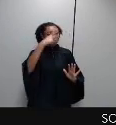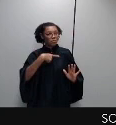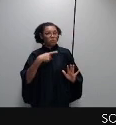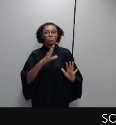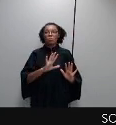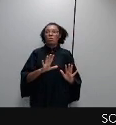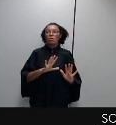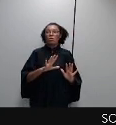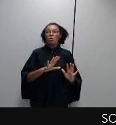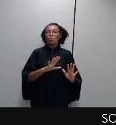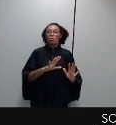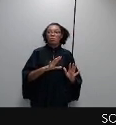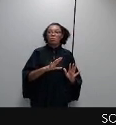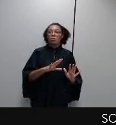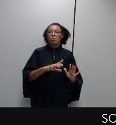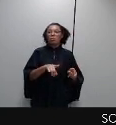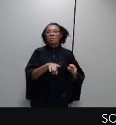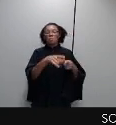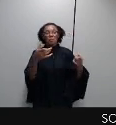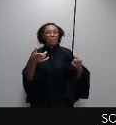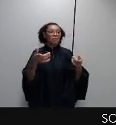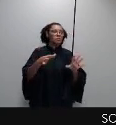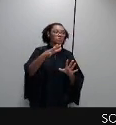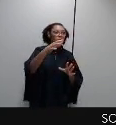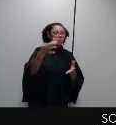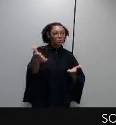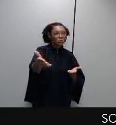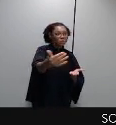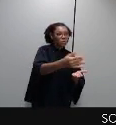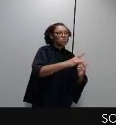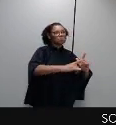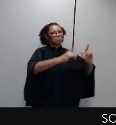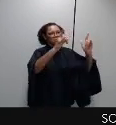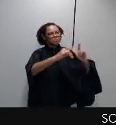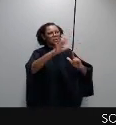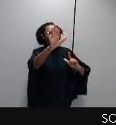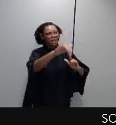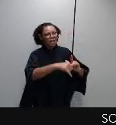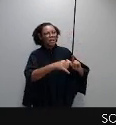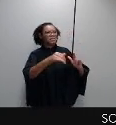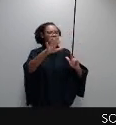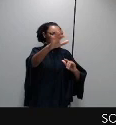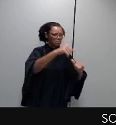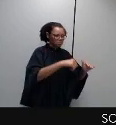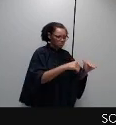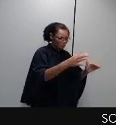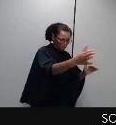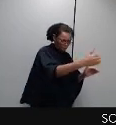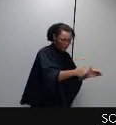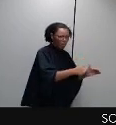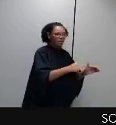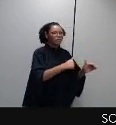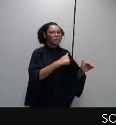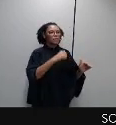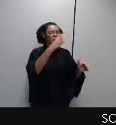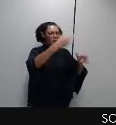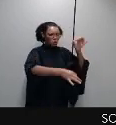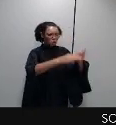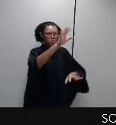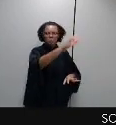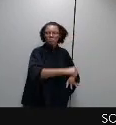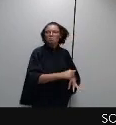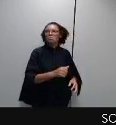atrás de penhorar bens bloquear valores artigos etc então a que deve ser